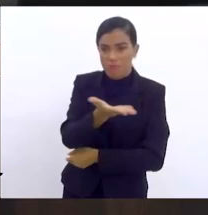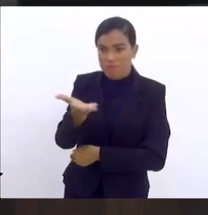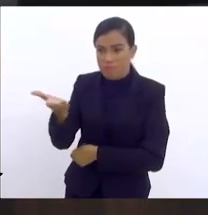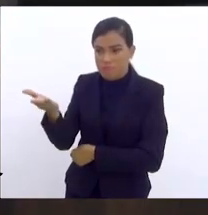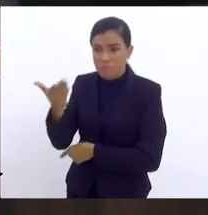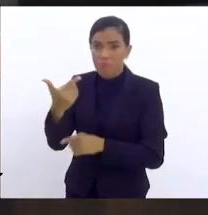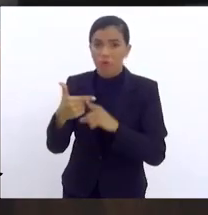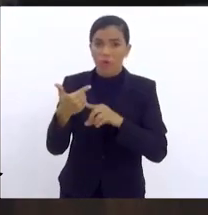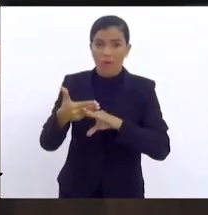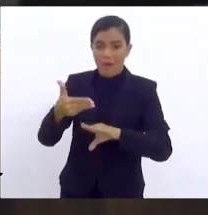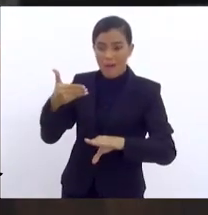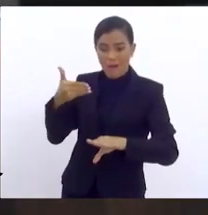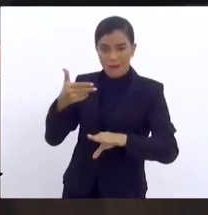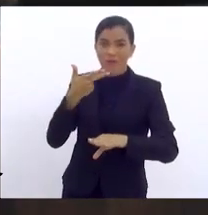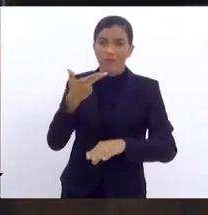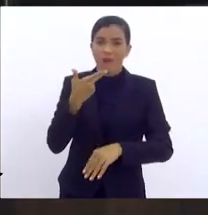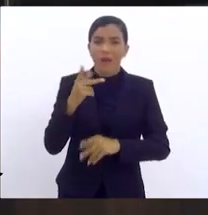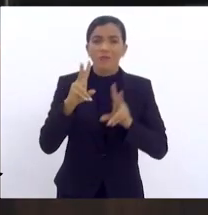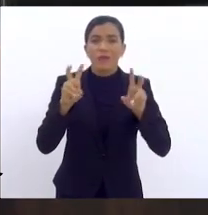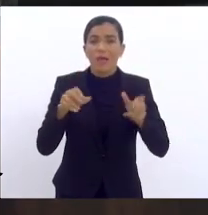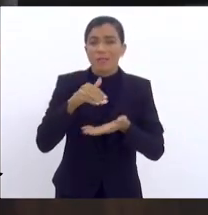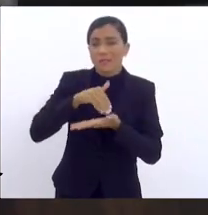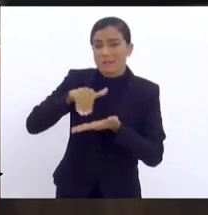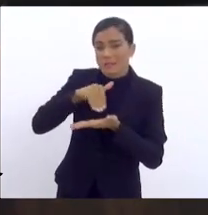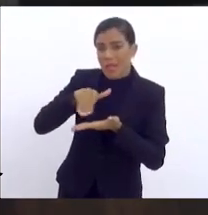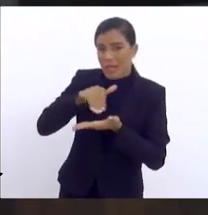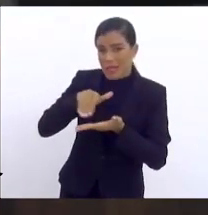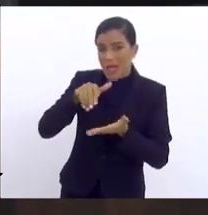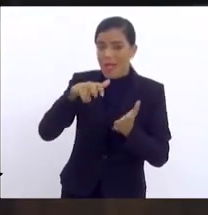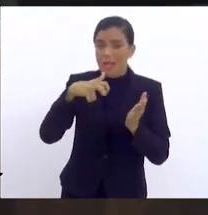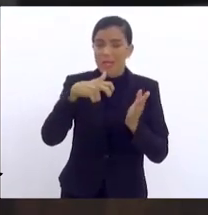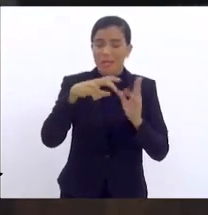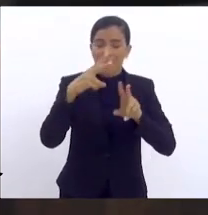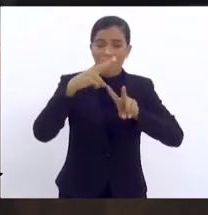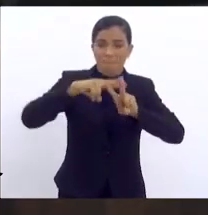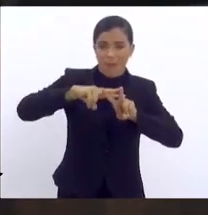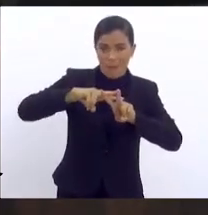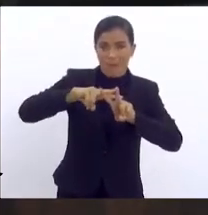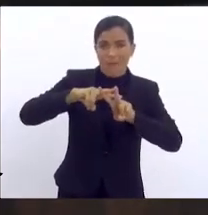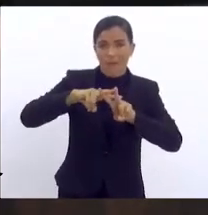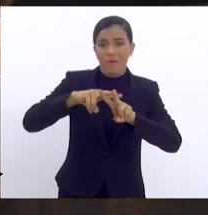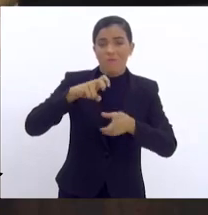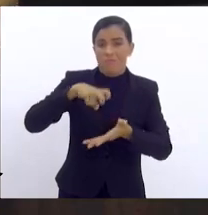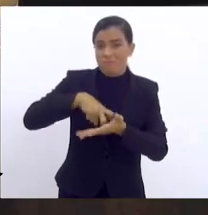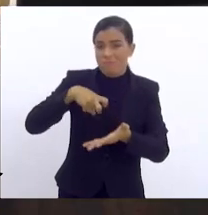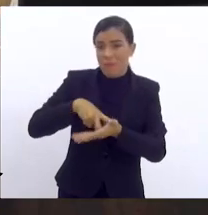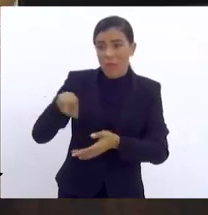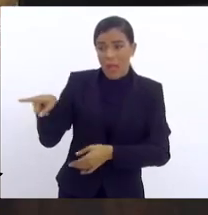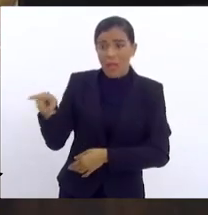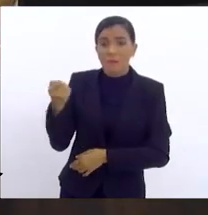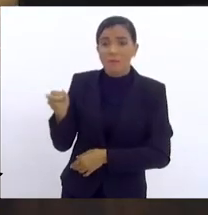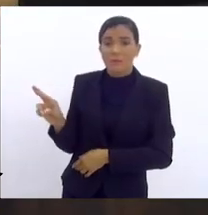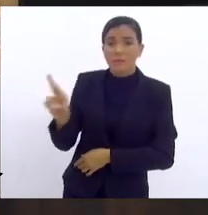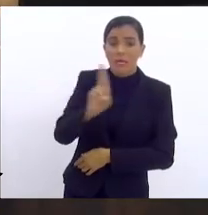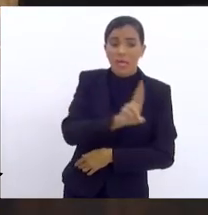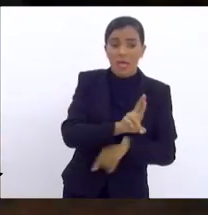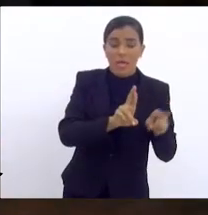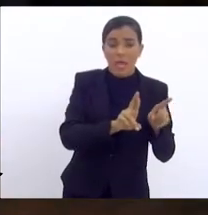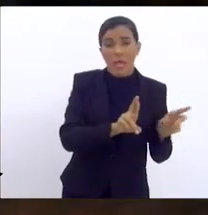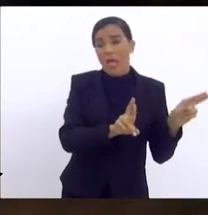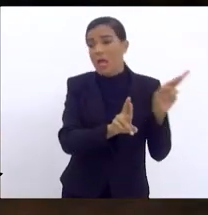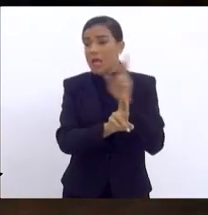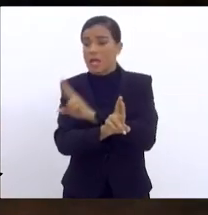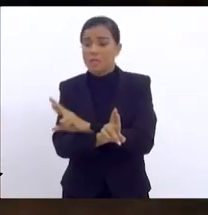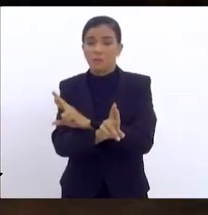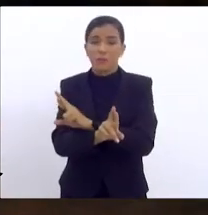como foi dito quando a secretária da polícia penal teve lá é ela que tem que responder como Coronel Henrique tem que